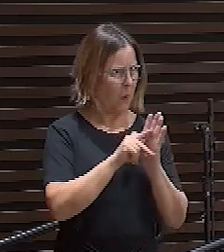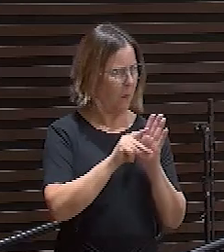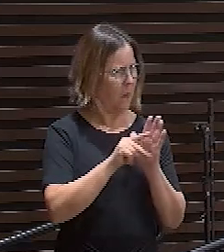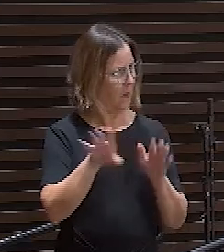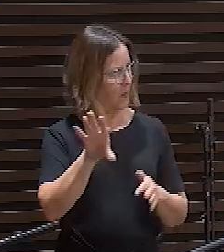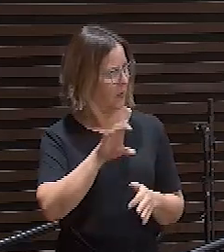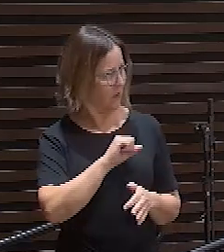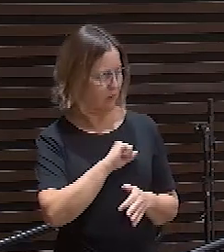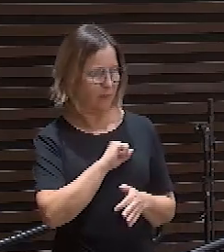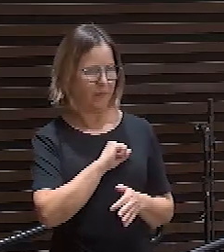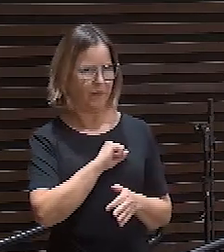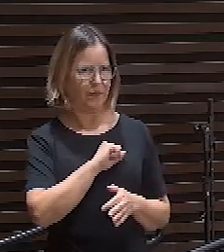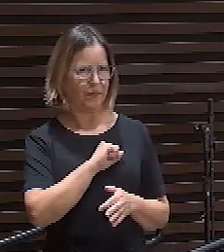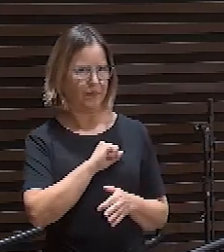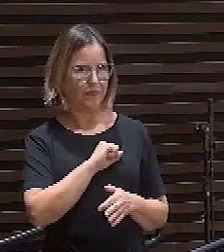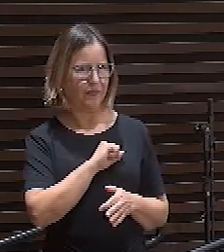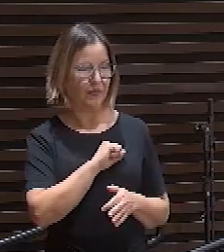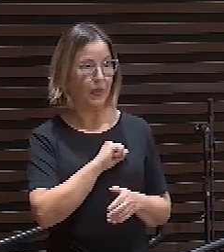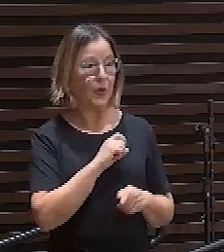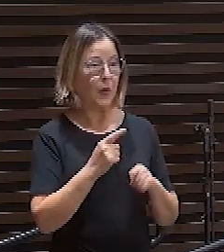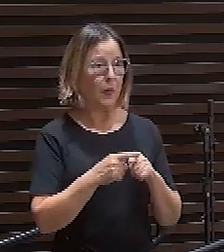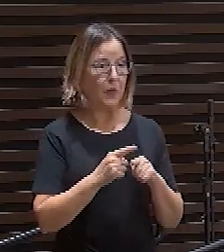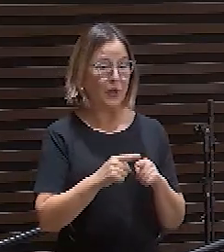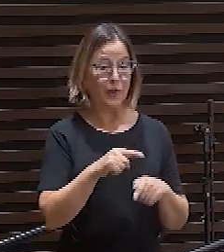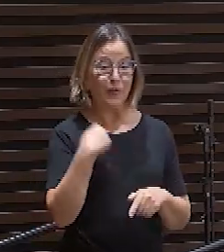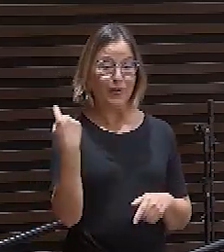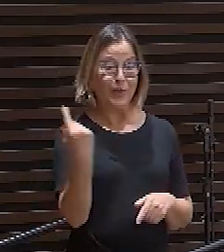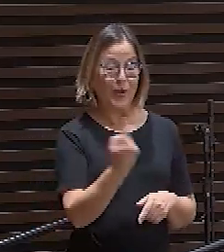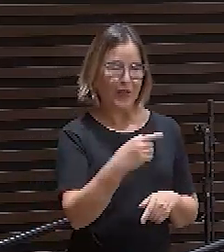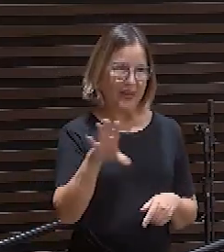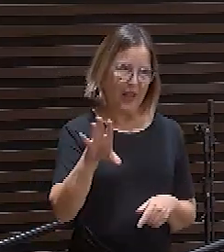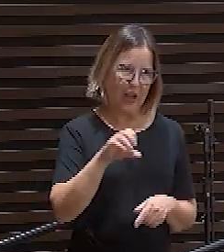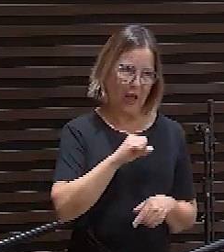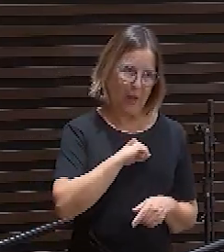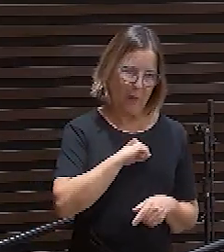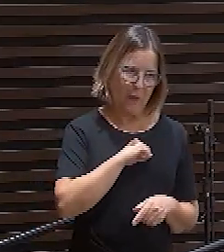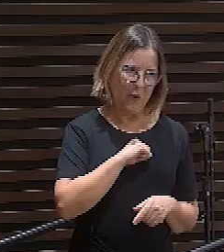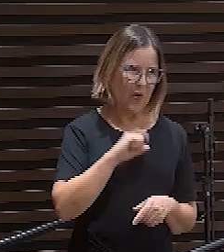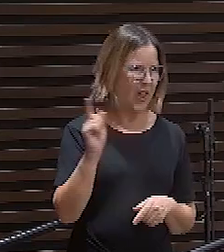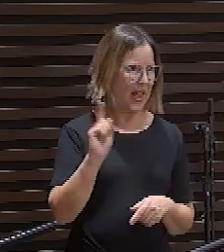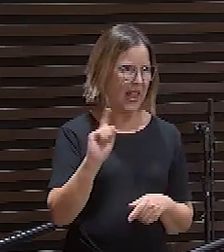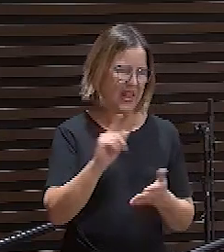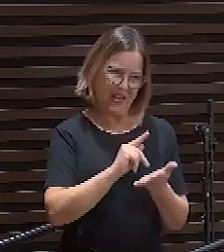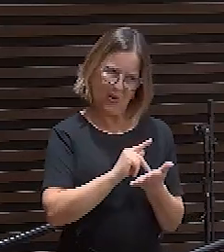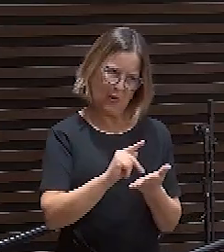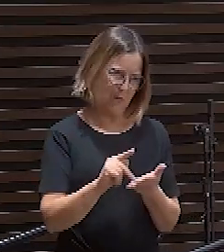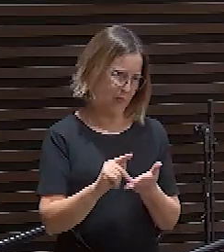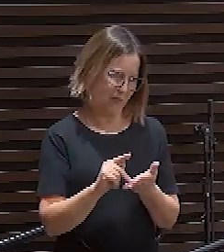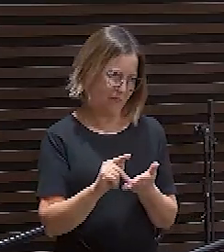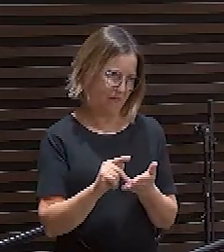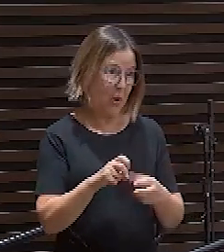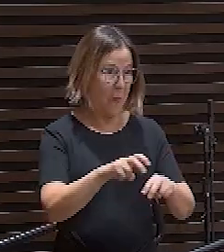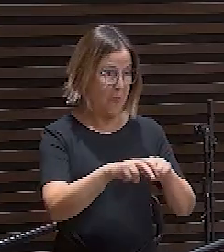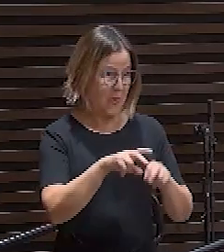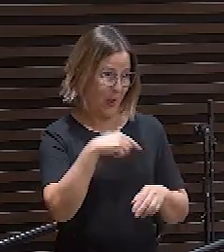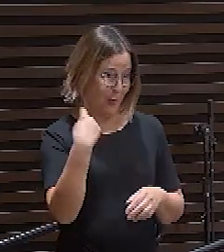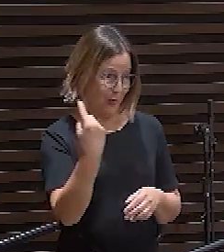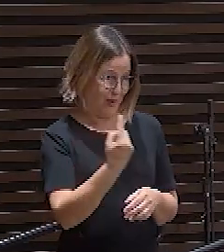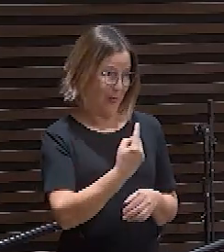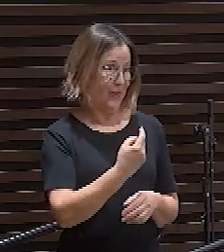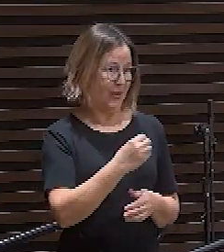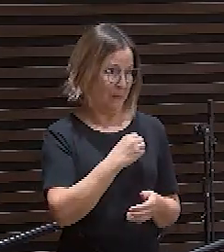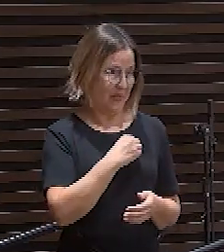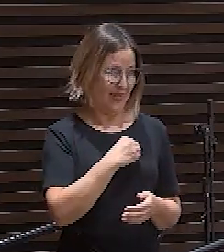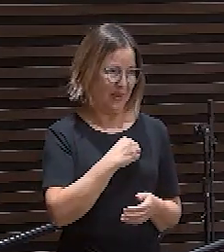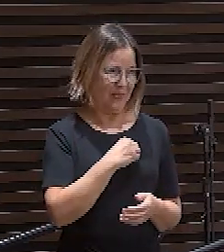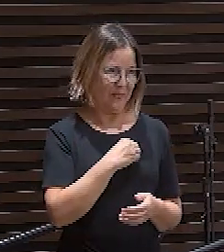com um amor contaminado pelo pecado. Ninguém pode amar com um amor pervertido.